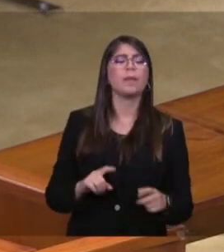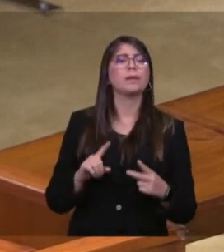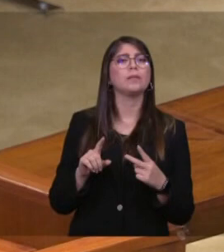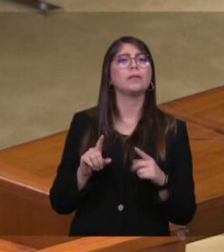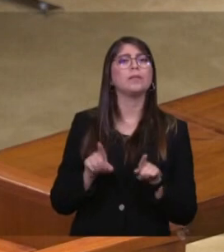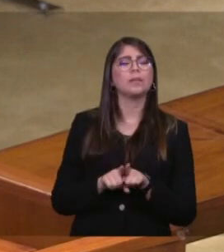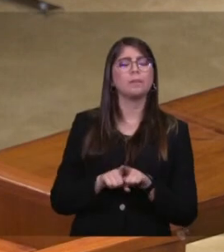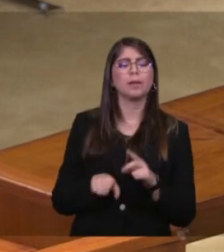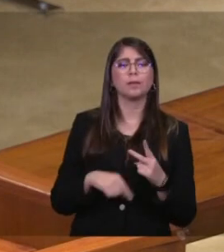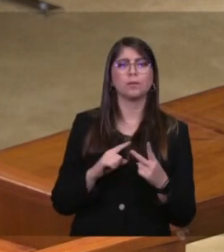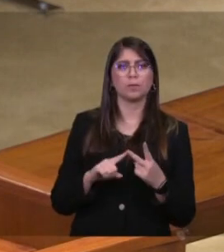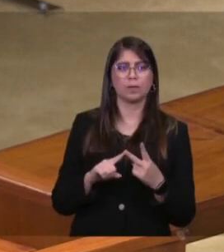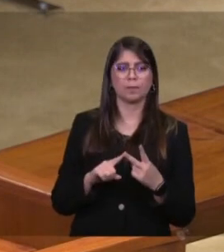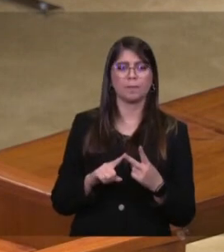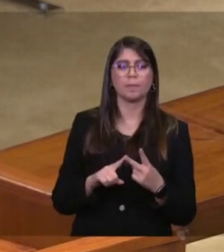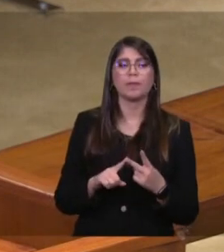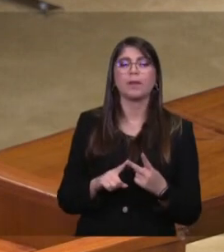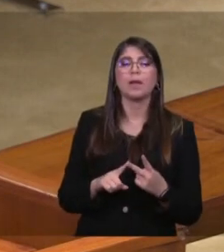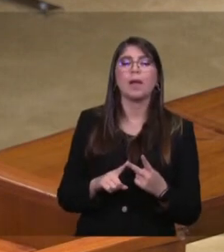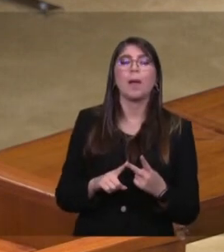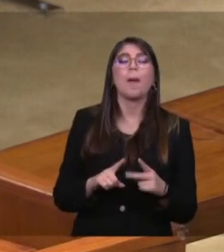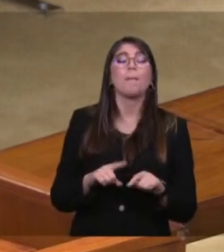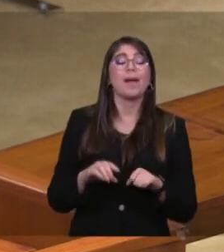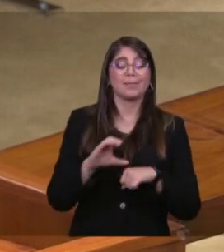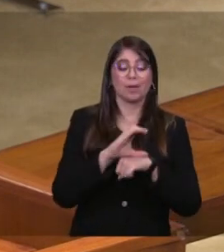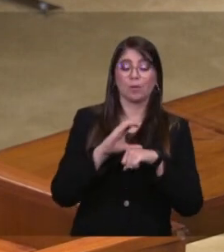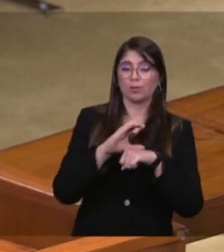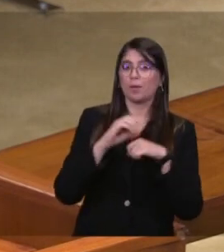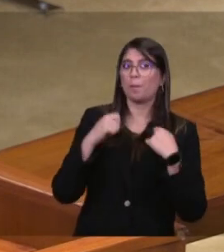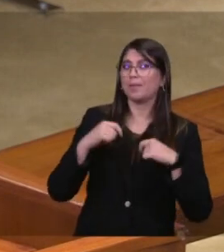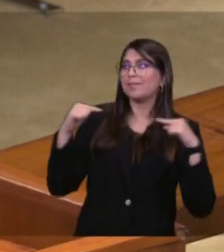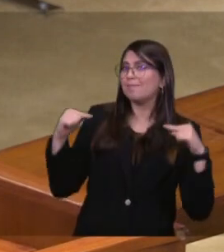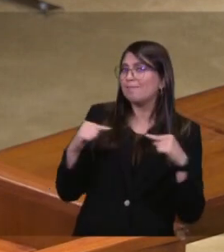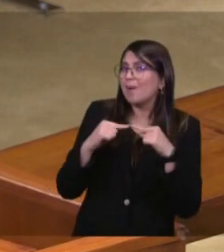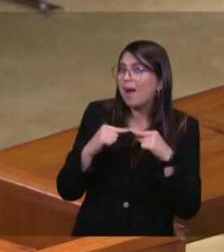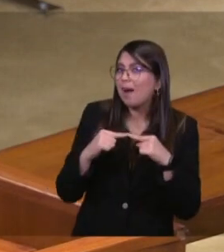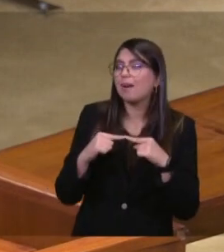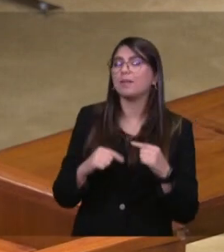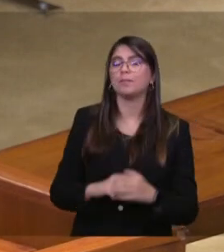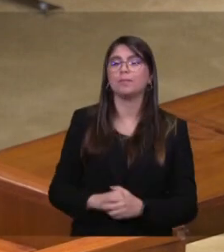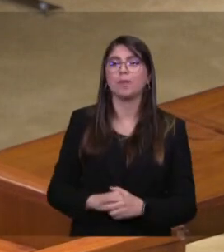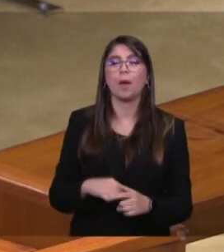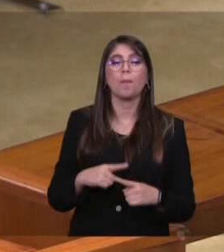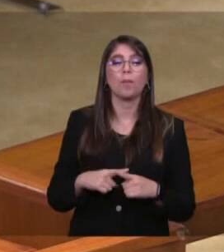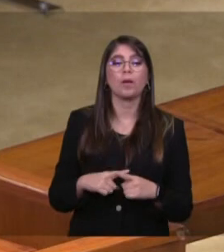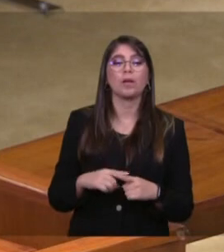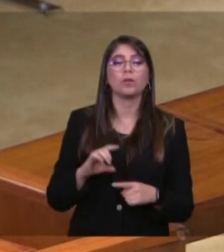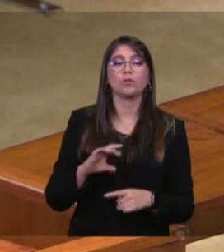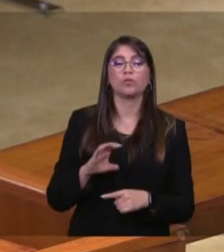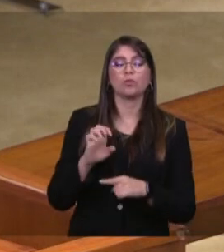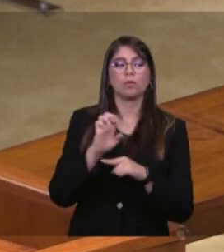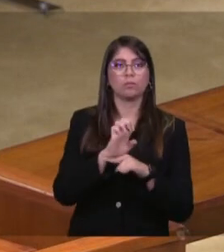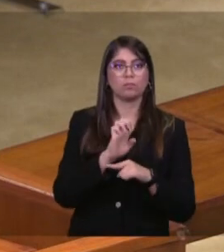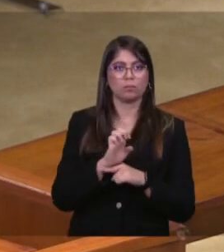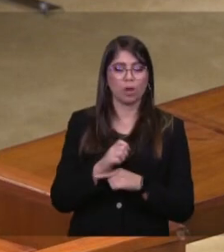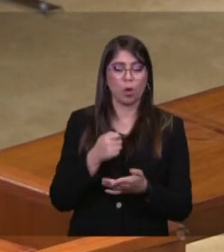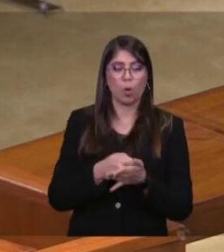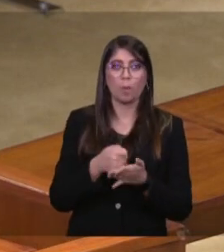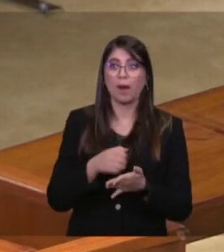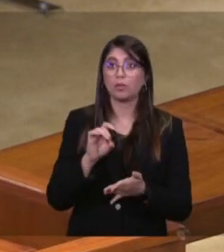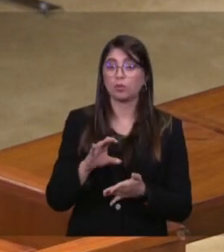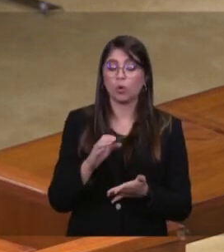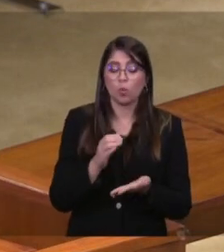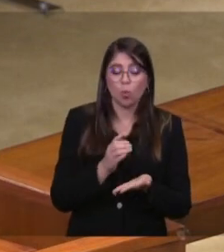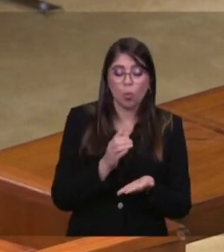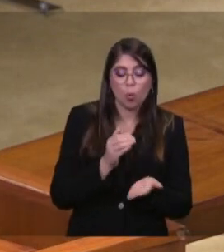também que isso não poderia ser feito à revelia da Constituição, que apenas permitia a cobrança do ICMS nos estados de origem. Foi, então,